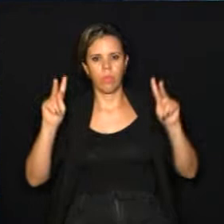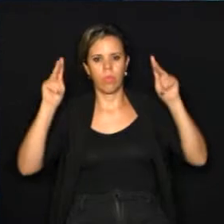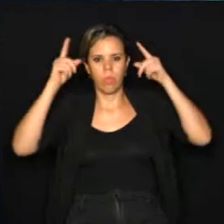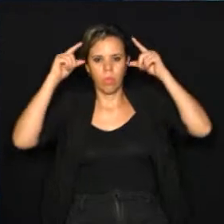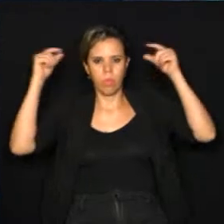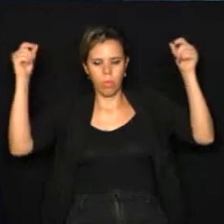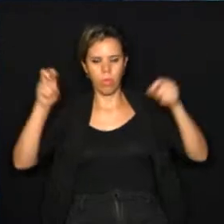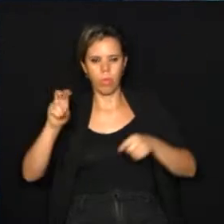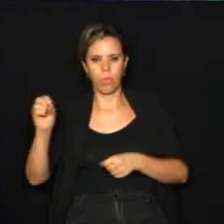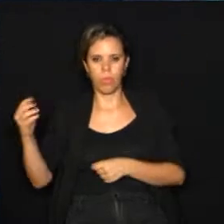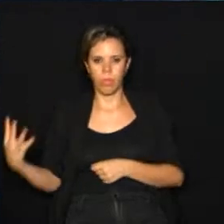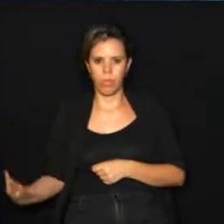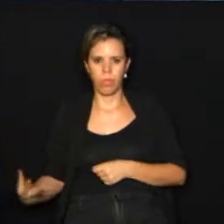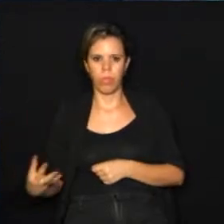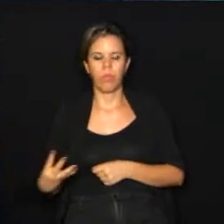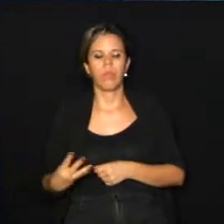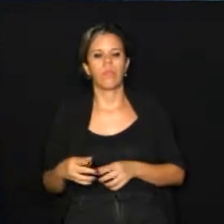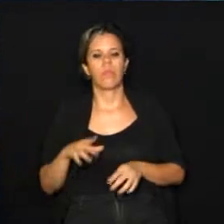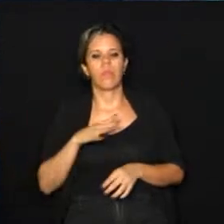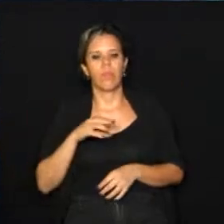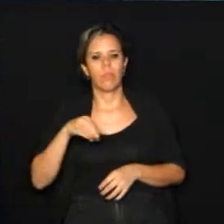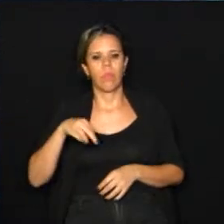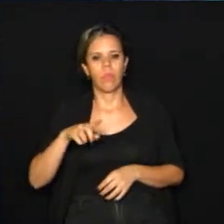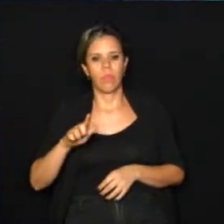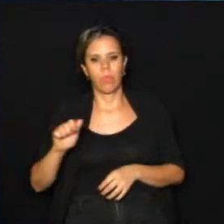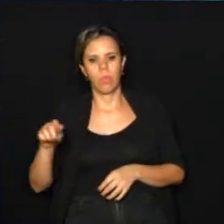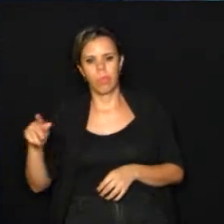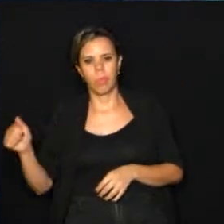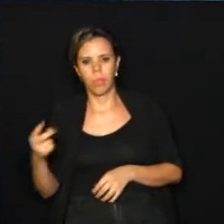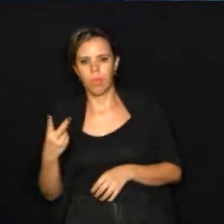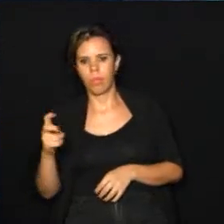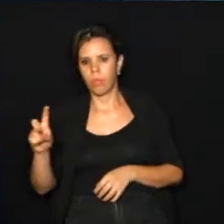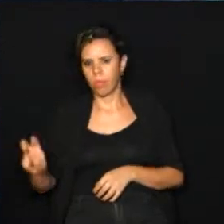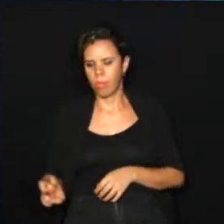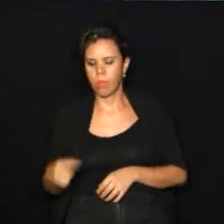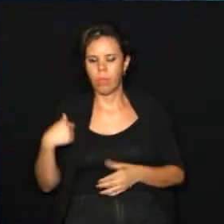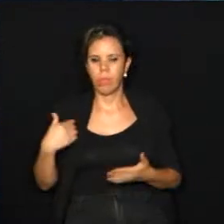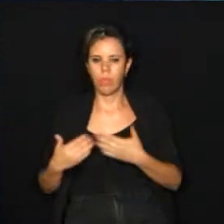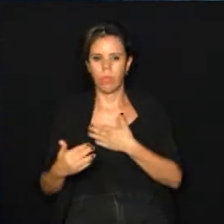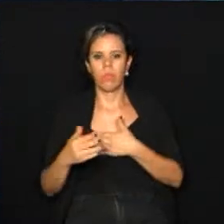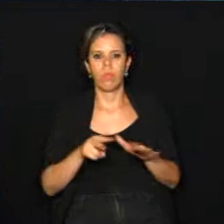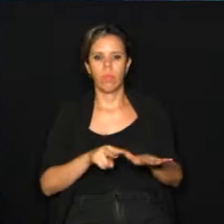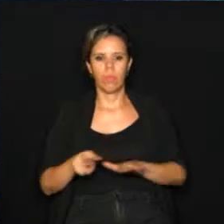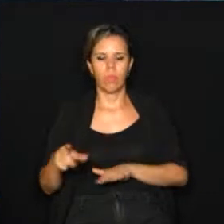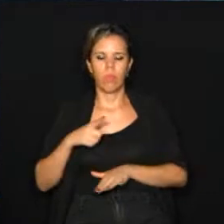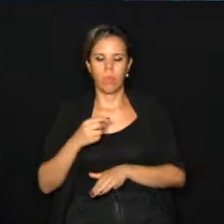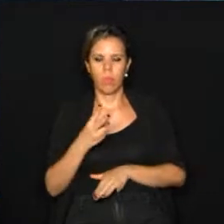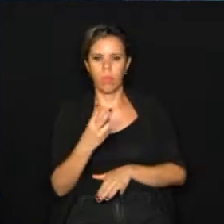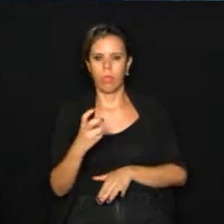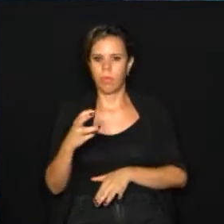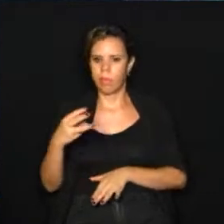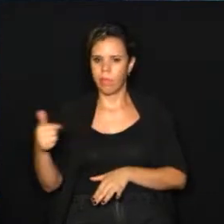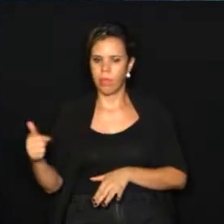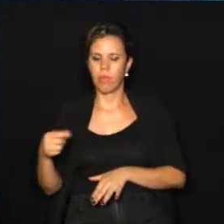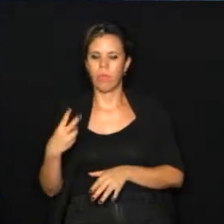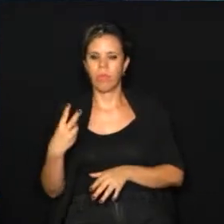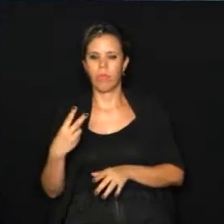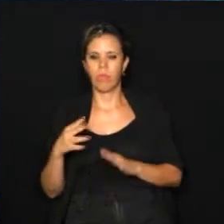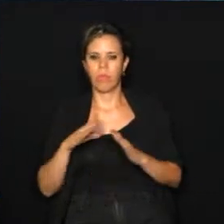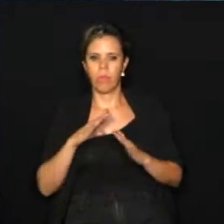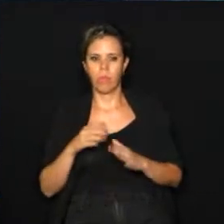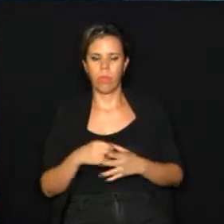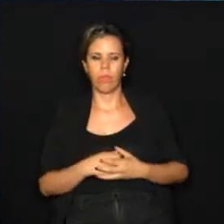Olambra, 504 e Morungaba, com 215. Morungaba, até a última semana, tinha 213, então 2 casos a mais em